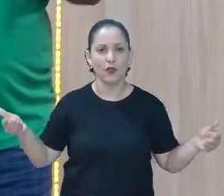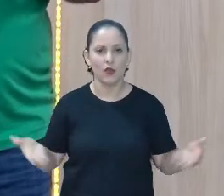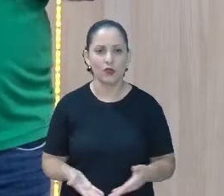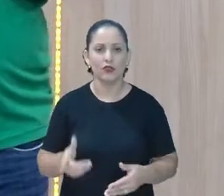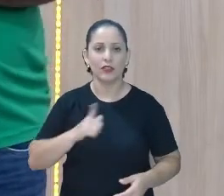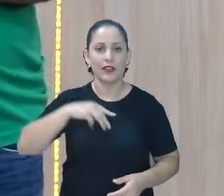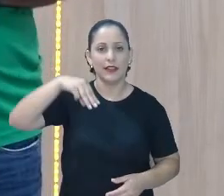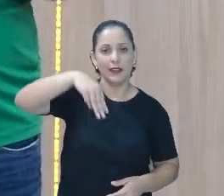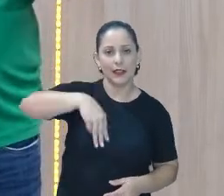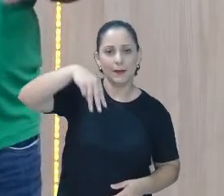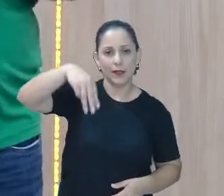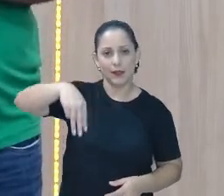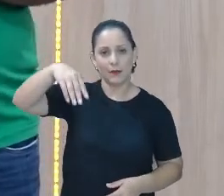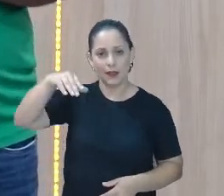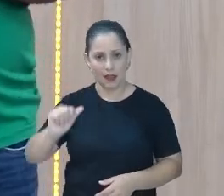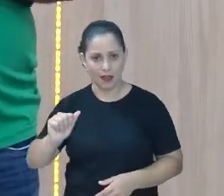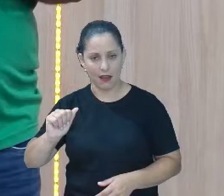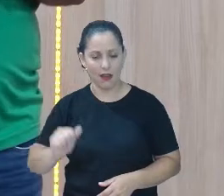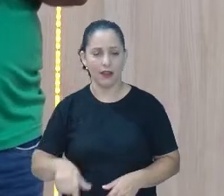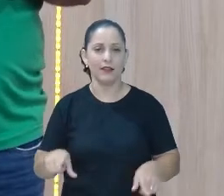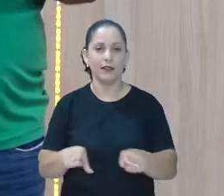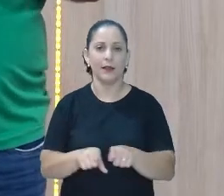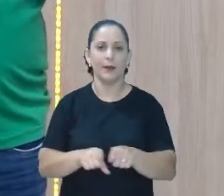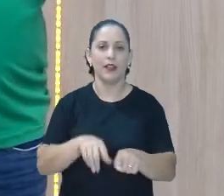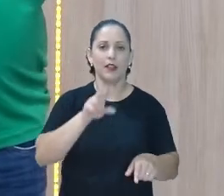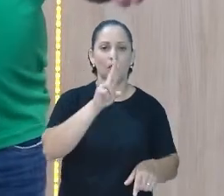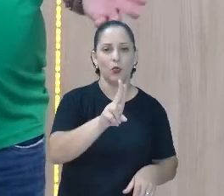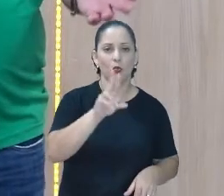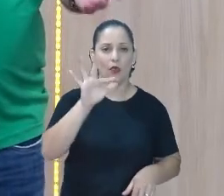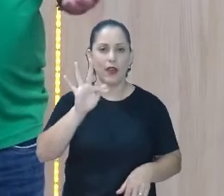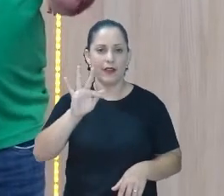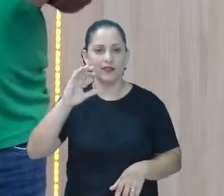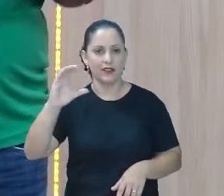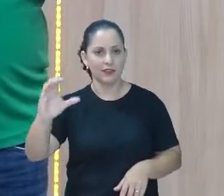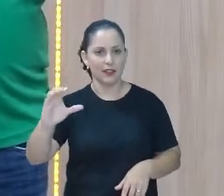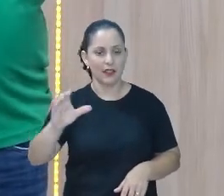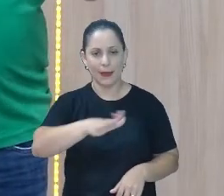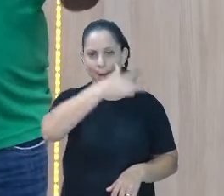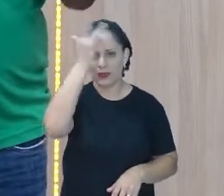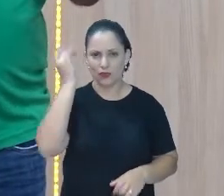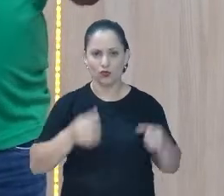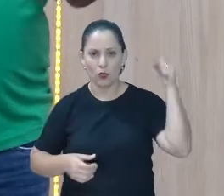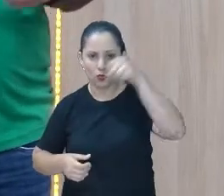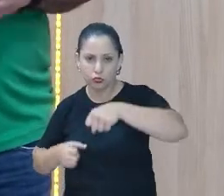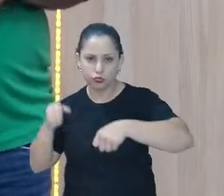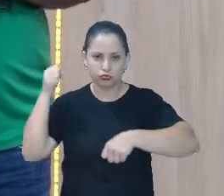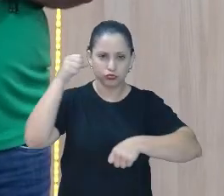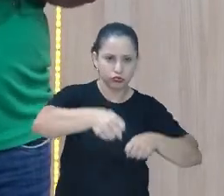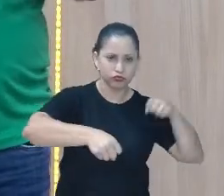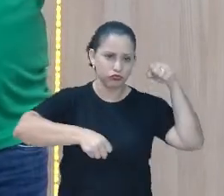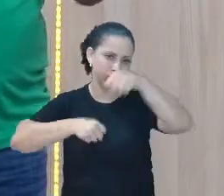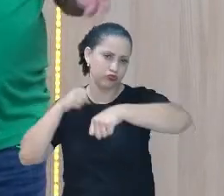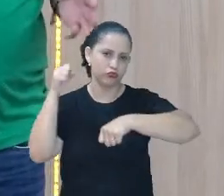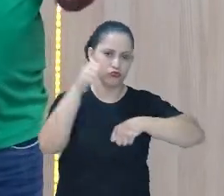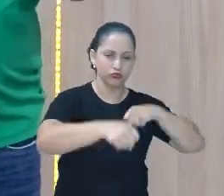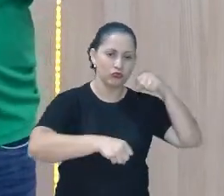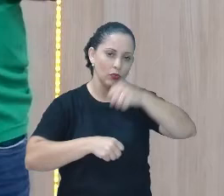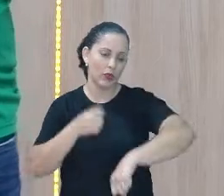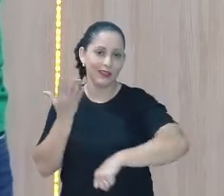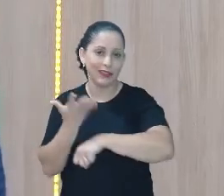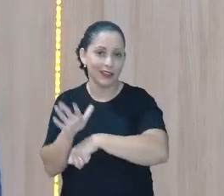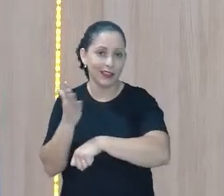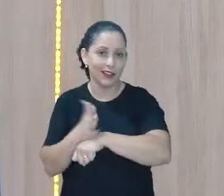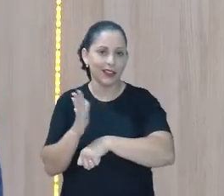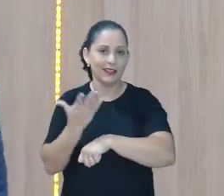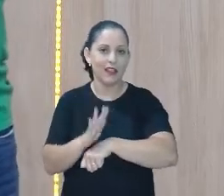de MMA, né, o UFC. Então, combatentes, né, que vão ali, treinam, né, algumas artes marciais e